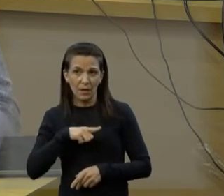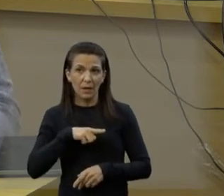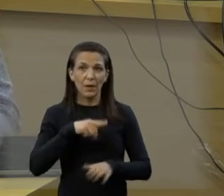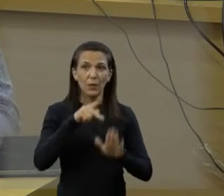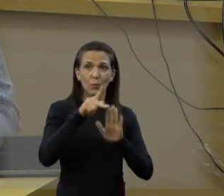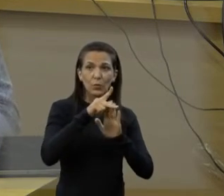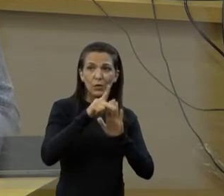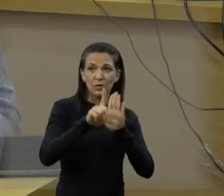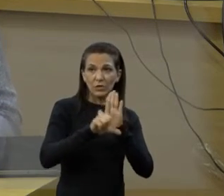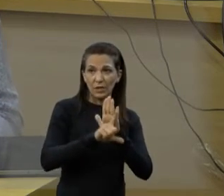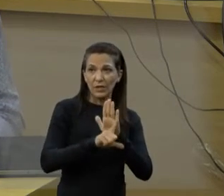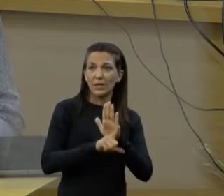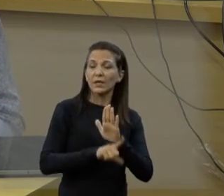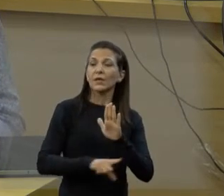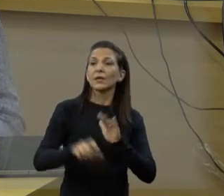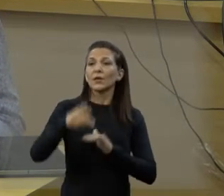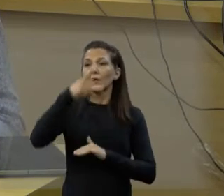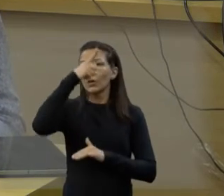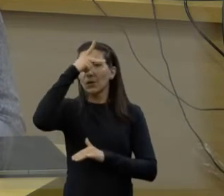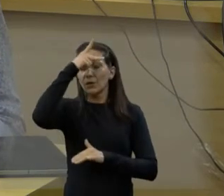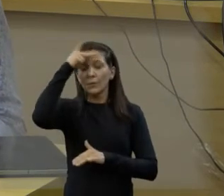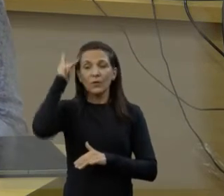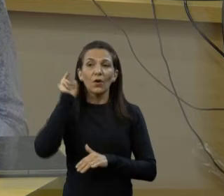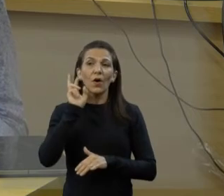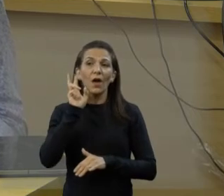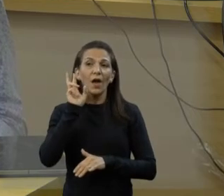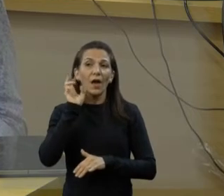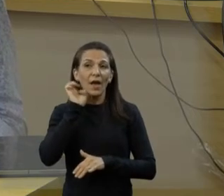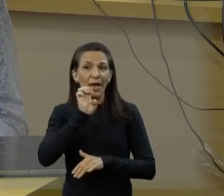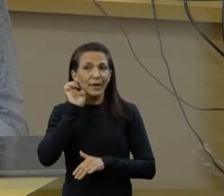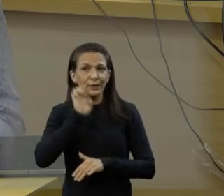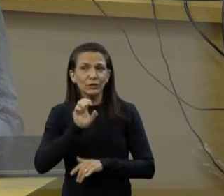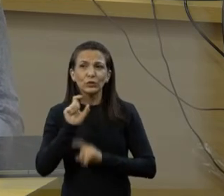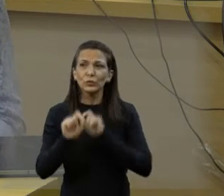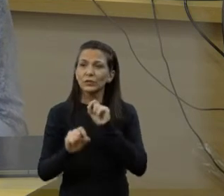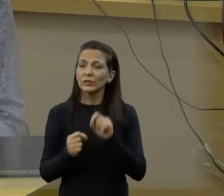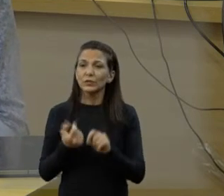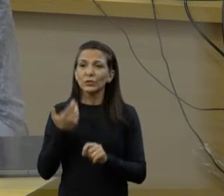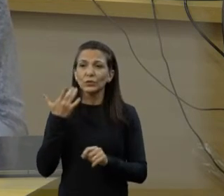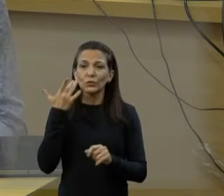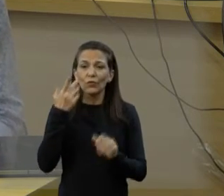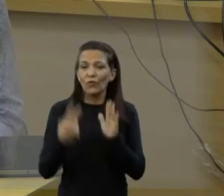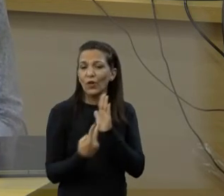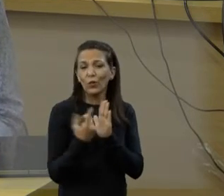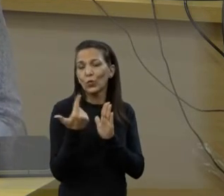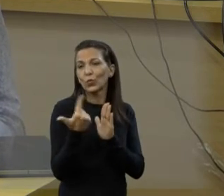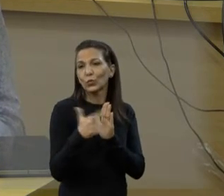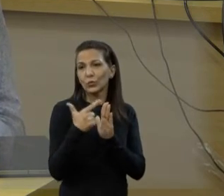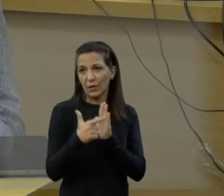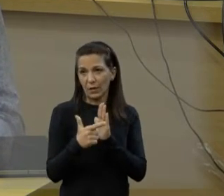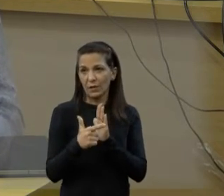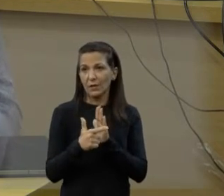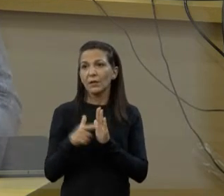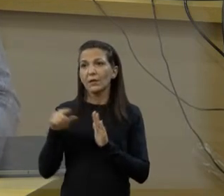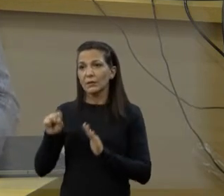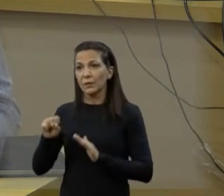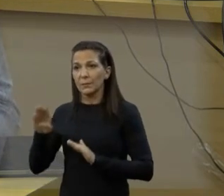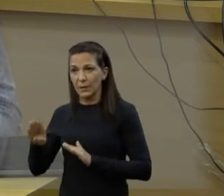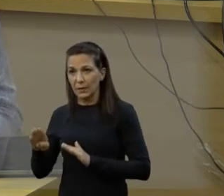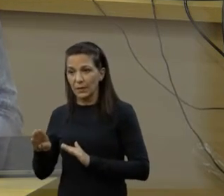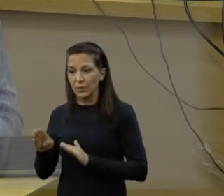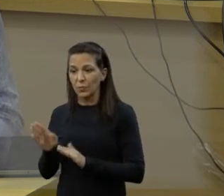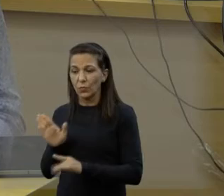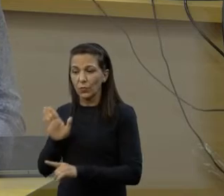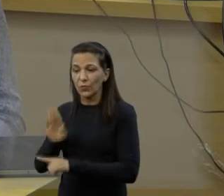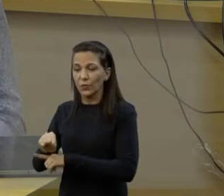certinho não faz essa diferenciação por esse tempo trabalhando não São Bento as pessoas necessitam gastar com a manutenção do próprio túmulo enquanto nos